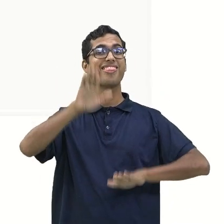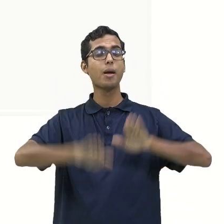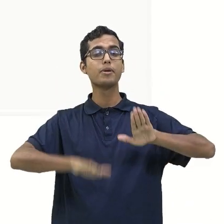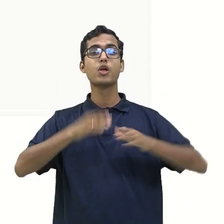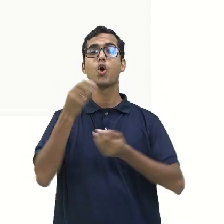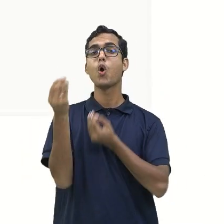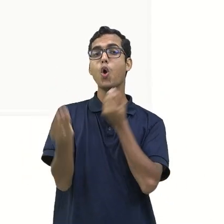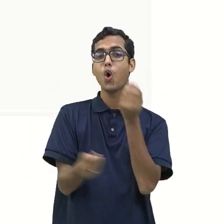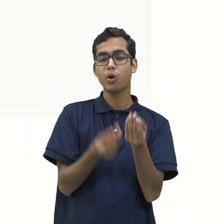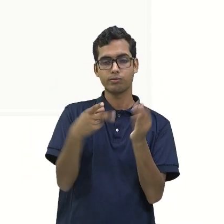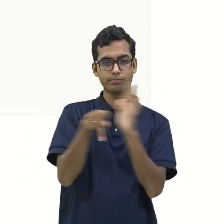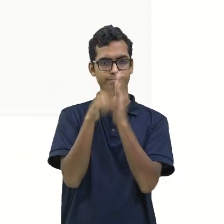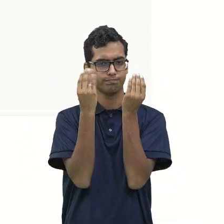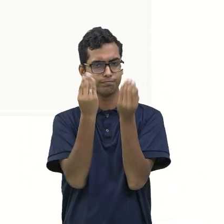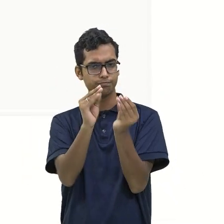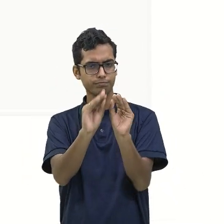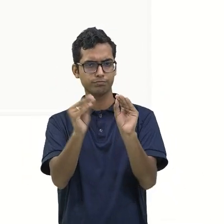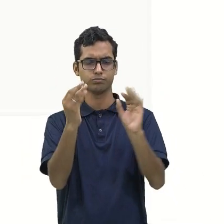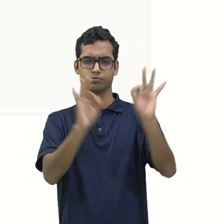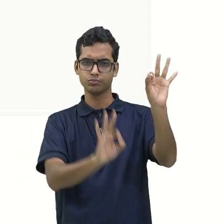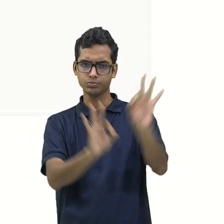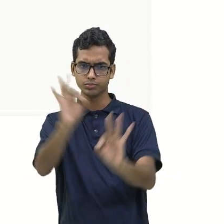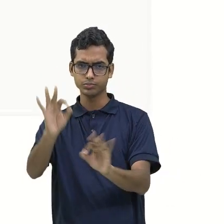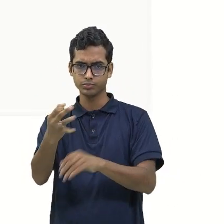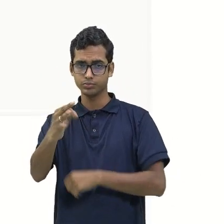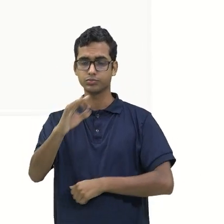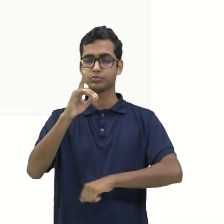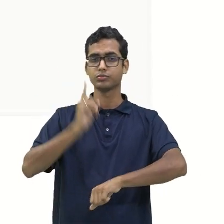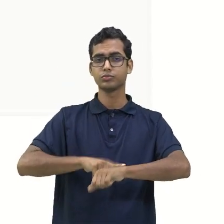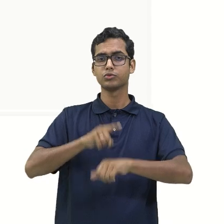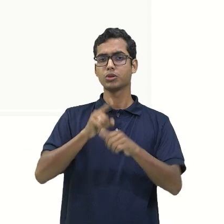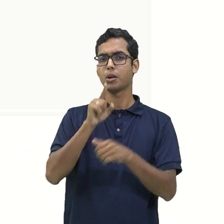ser colocado aqui, tá? No comando da questão.